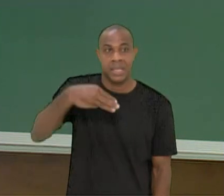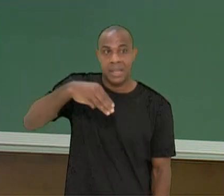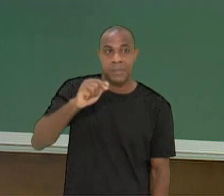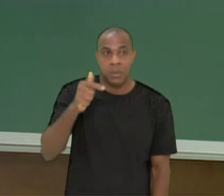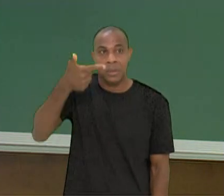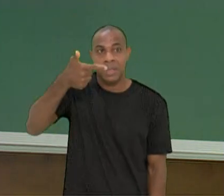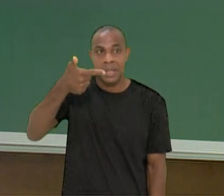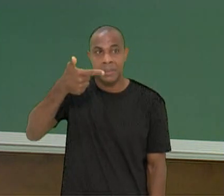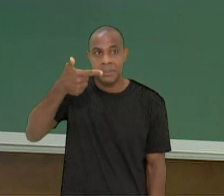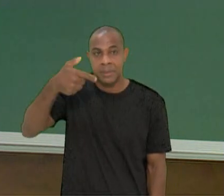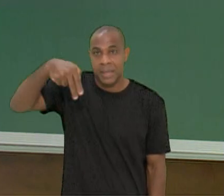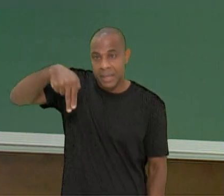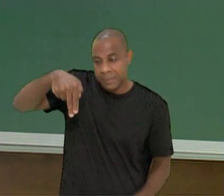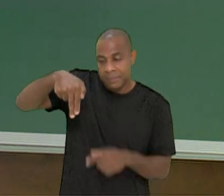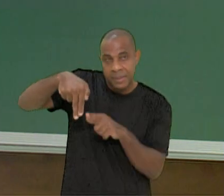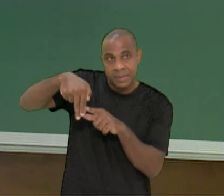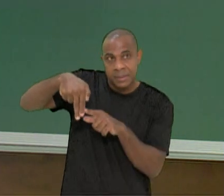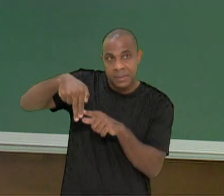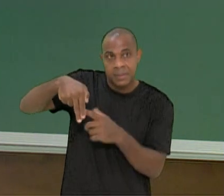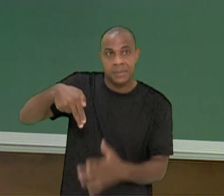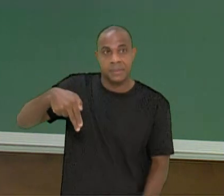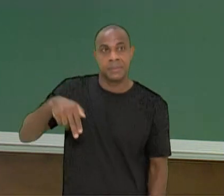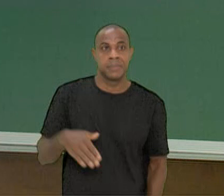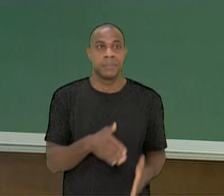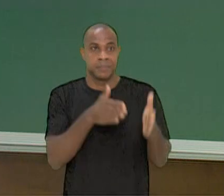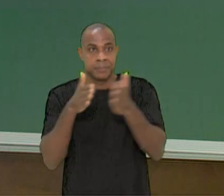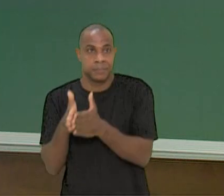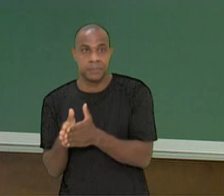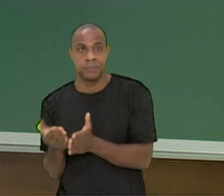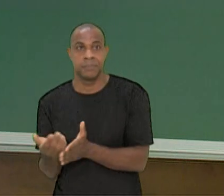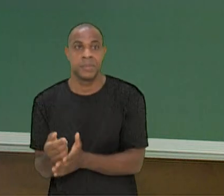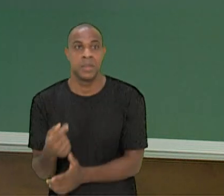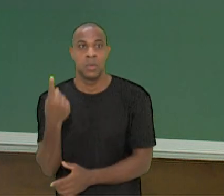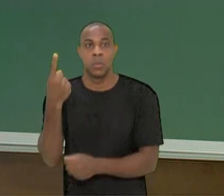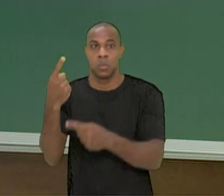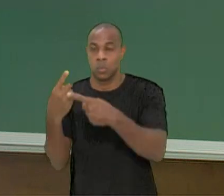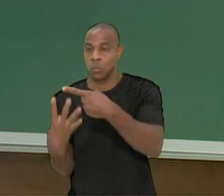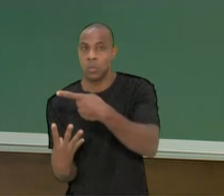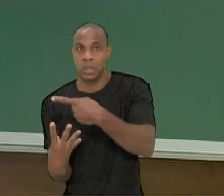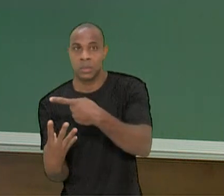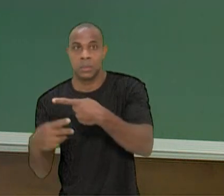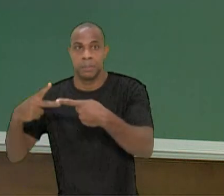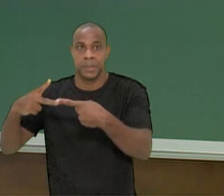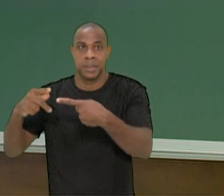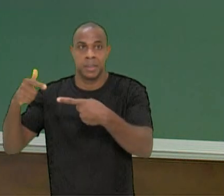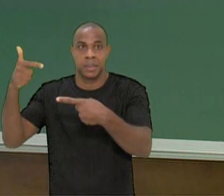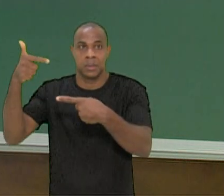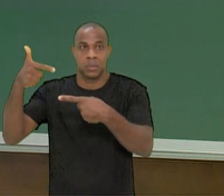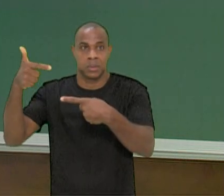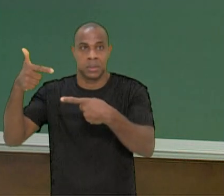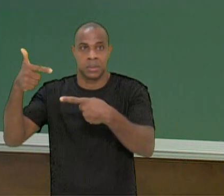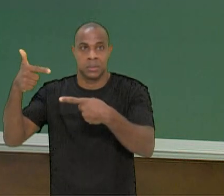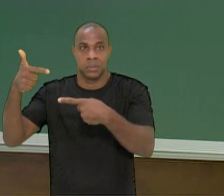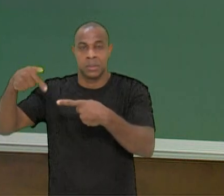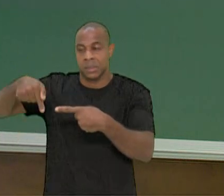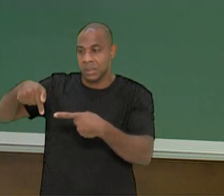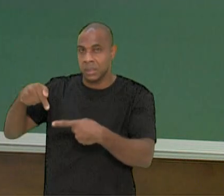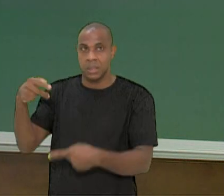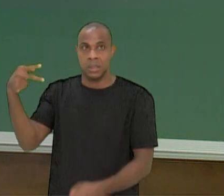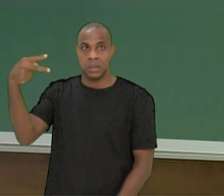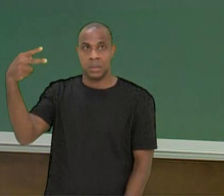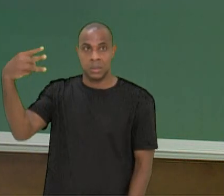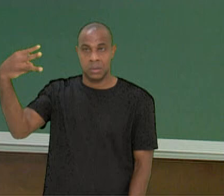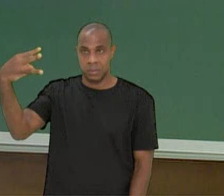3m ao quadrado ele, tá? E o monômio 2 é menos 1/4 p ao quadrado, q ao cubo.